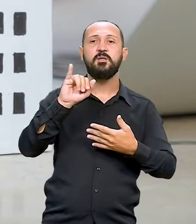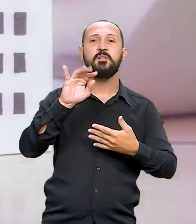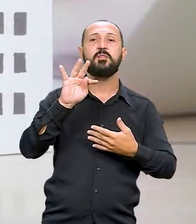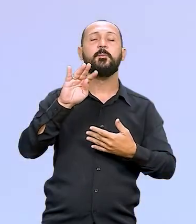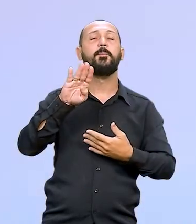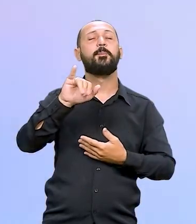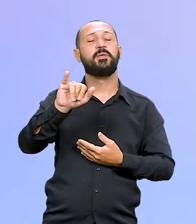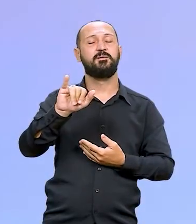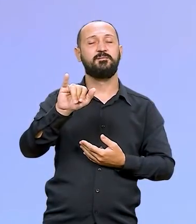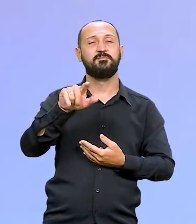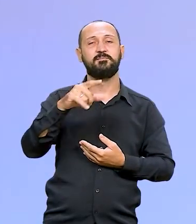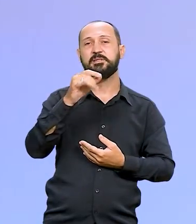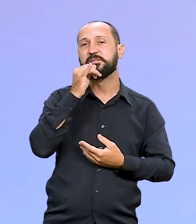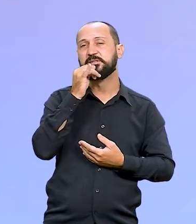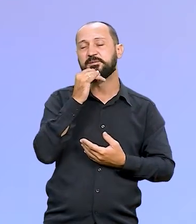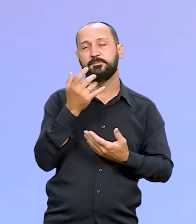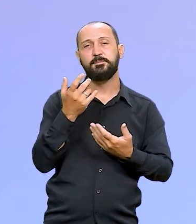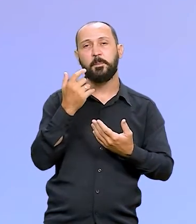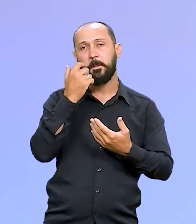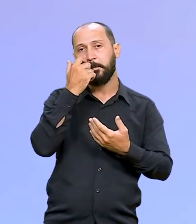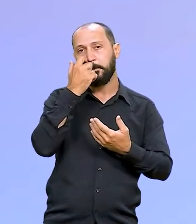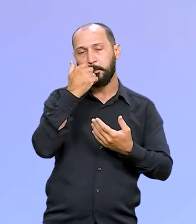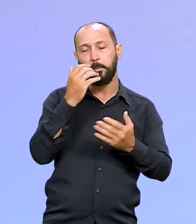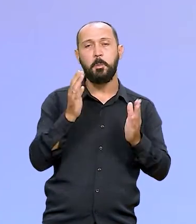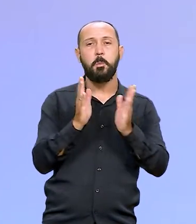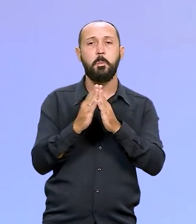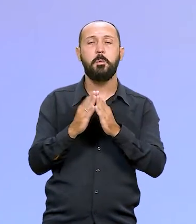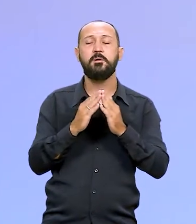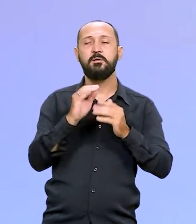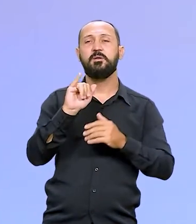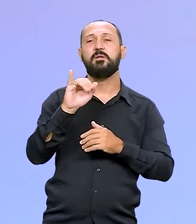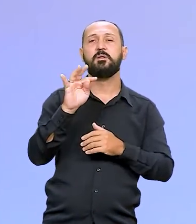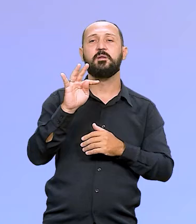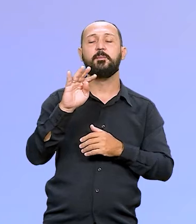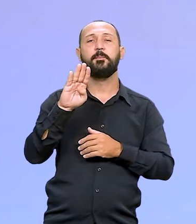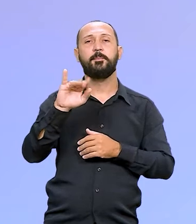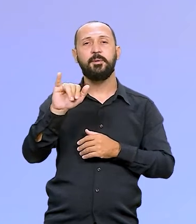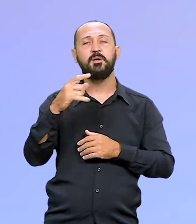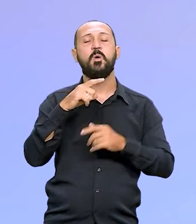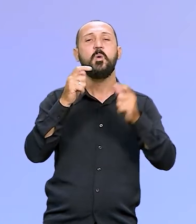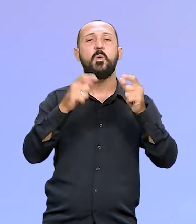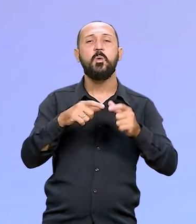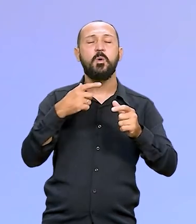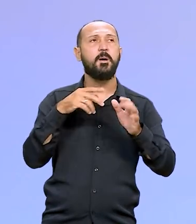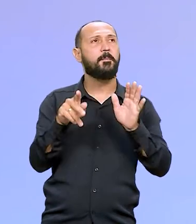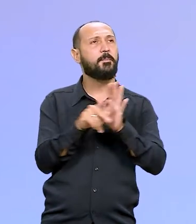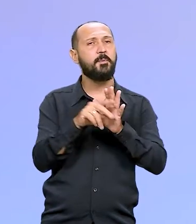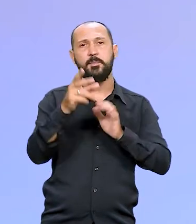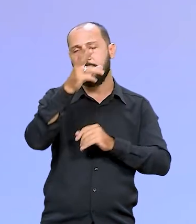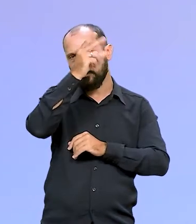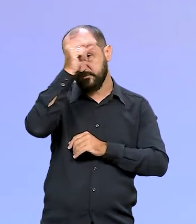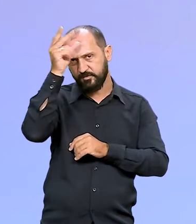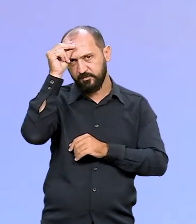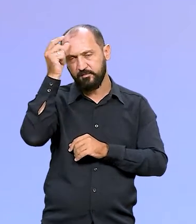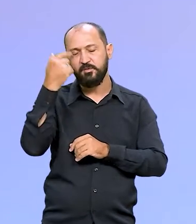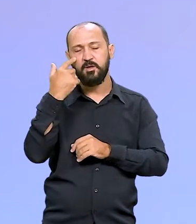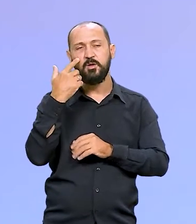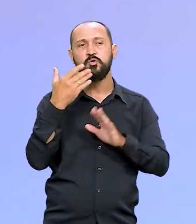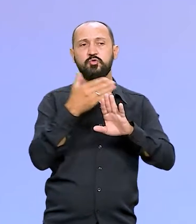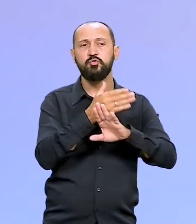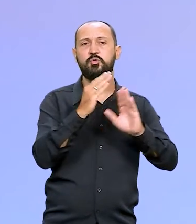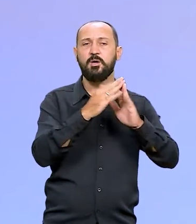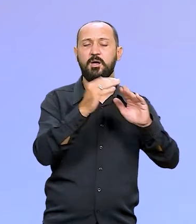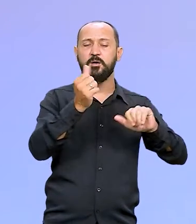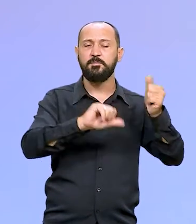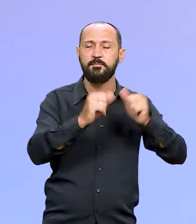inferior ao ITBI. Num caso de, por exemplo, a gente tem um imóvel, o ITBI é o órgão competente, geralmente a prefeitura, né? Ela